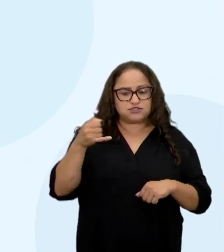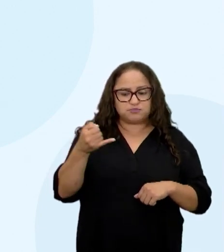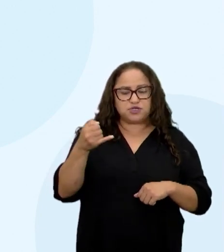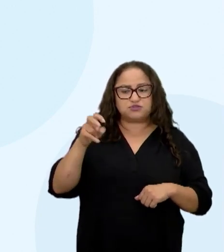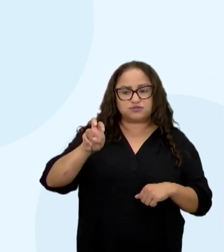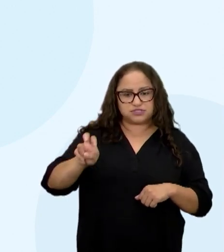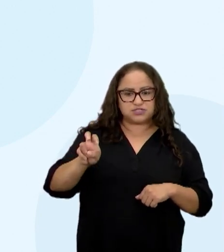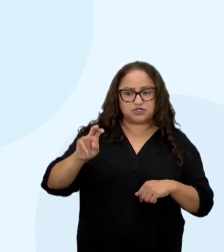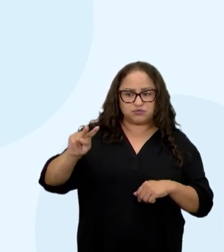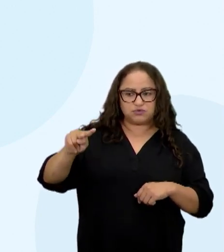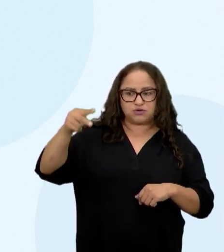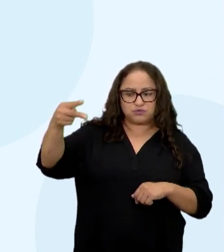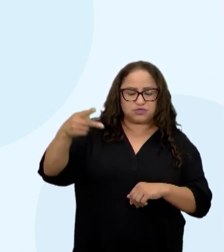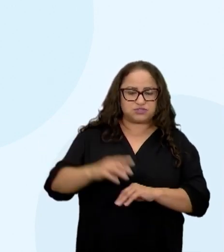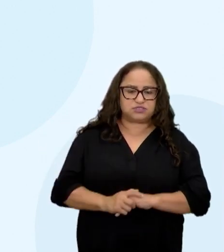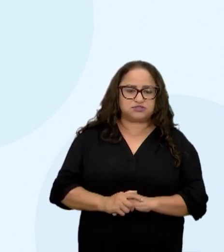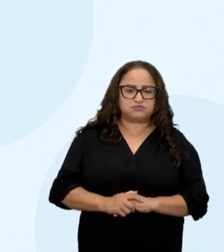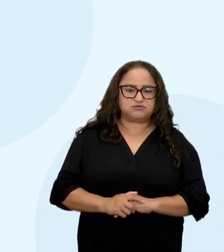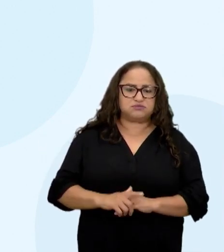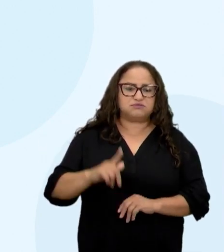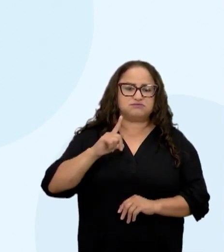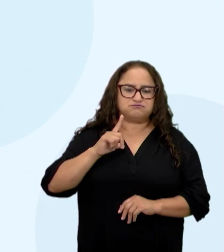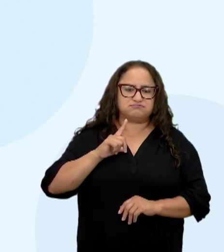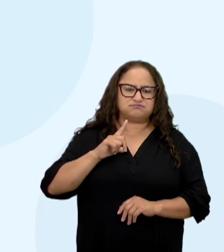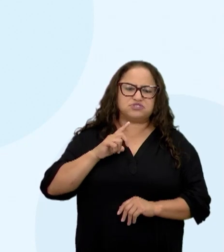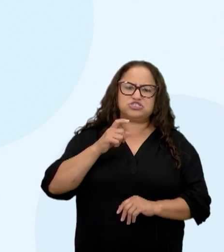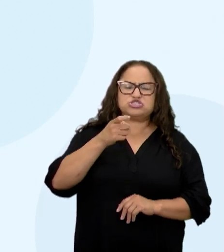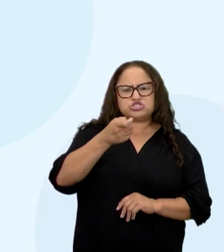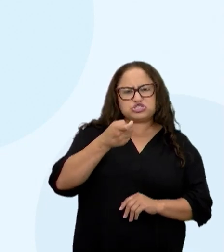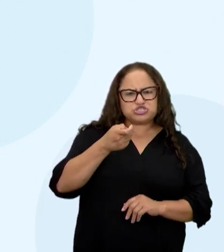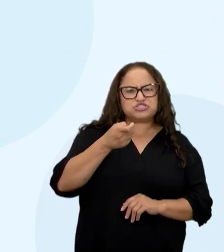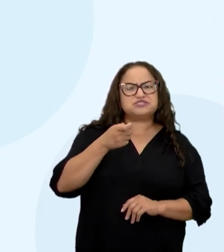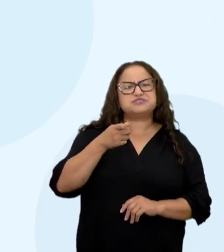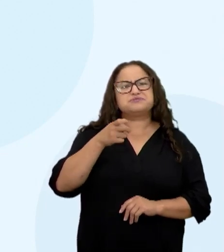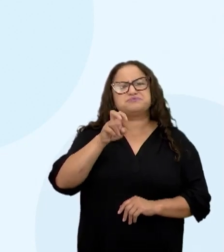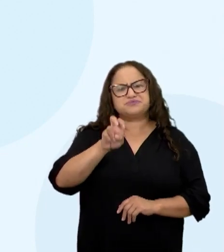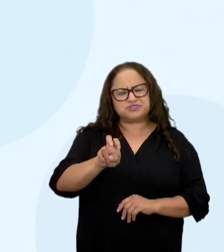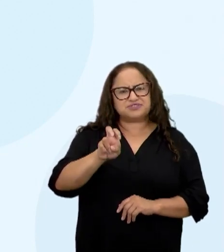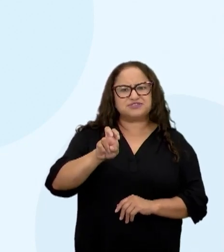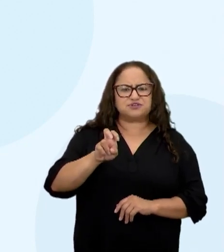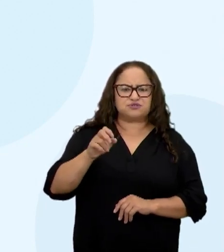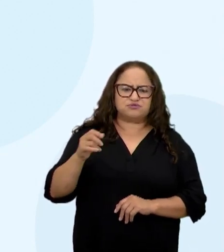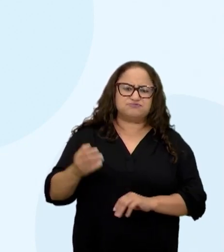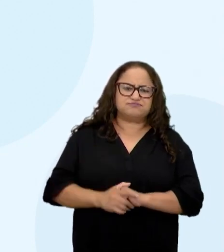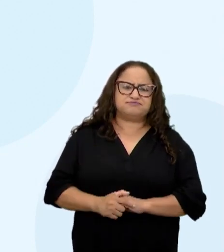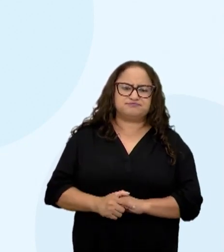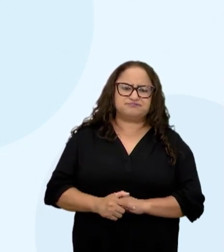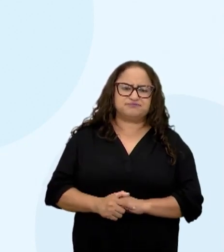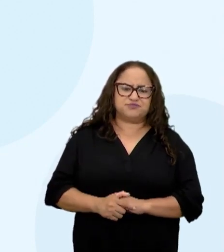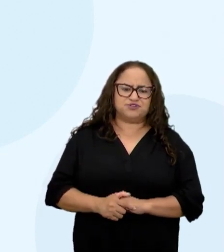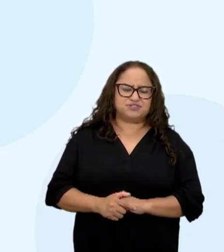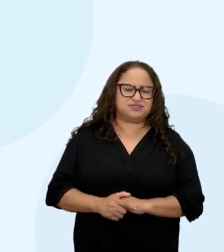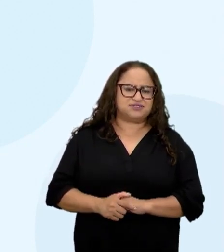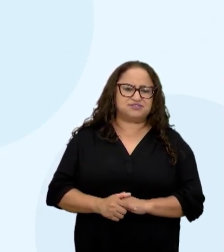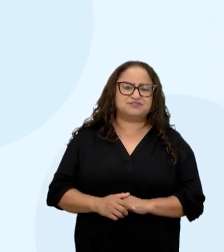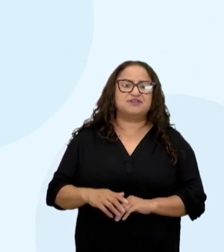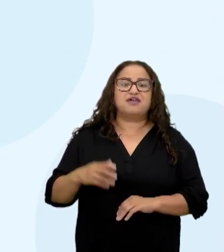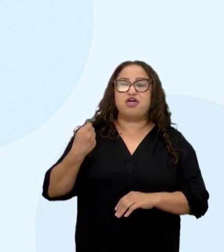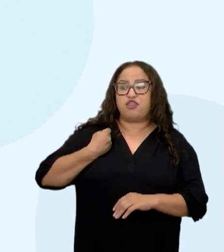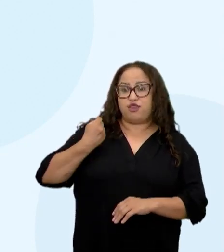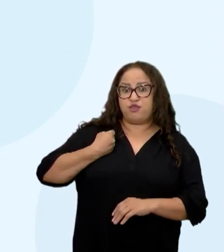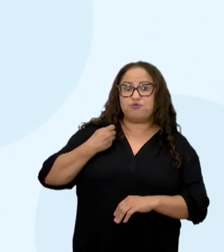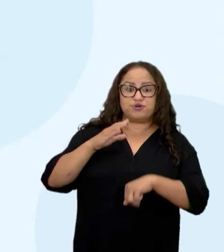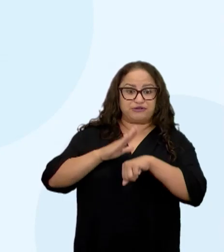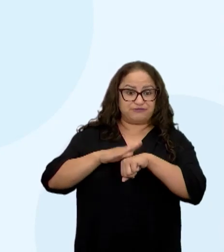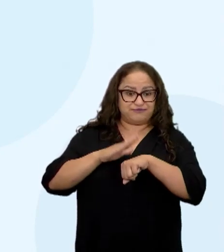vai dar uma figura que é um quadradinho x - 5 gelado Tá certo então eu este número aqui que a gente